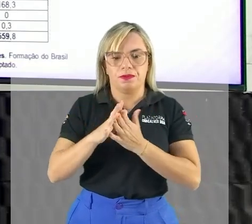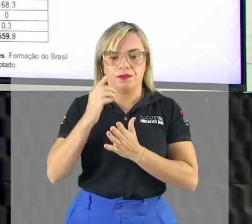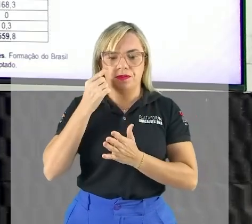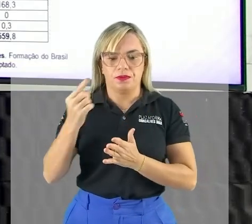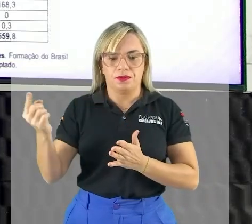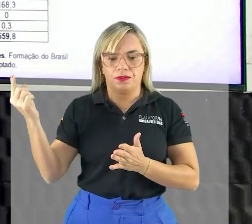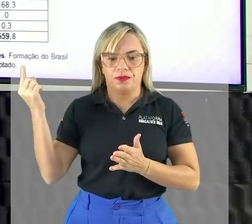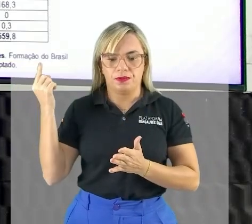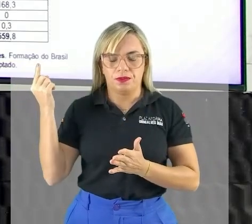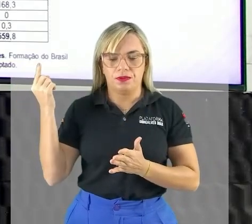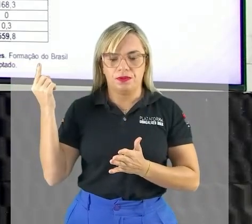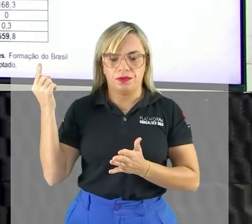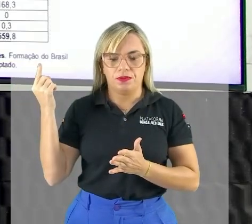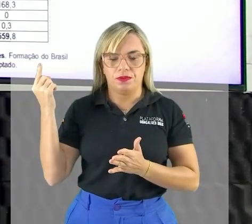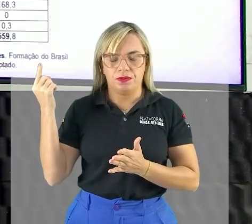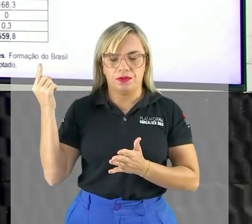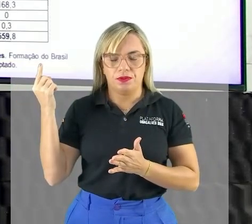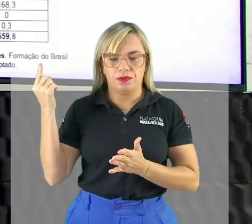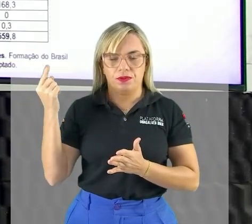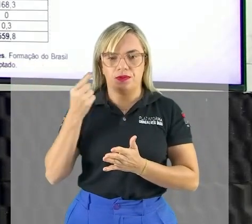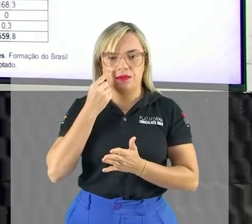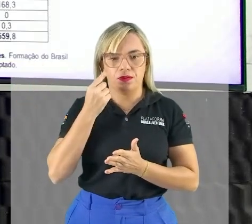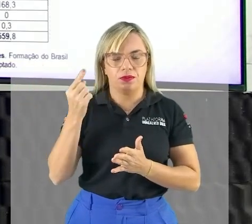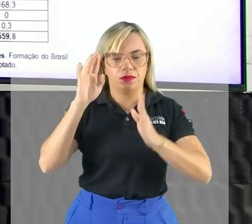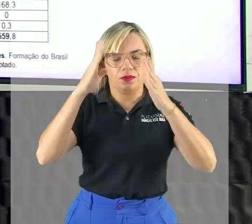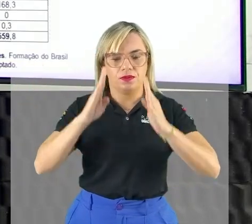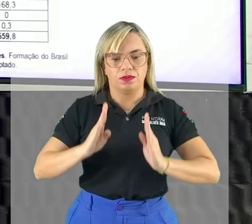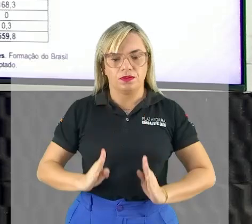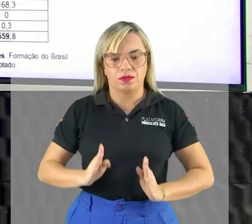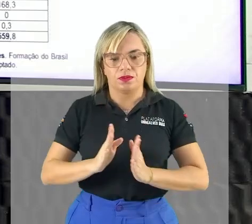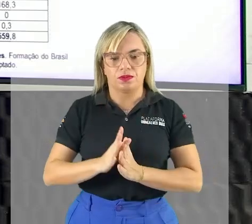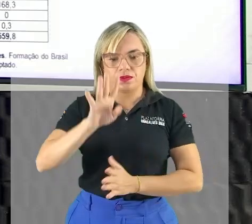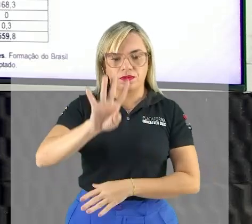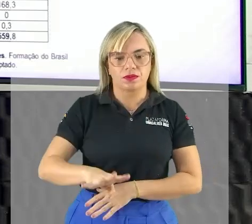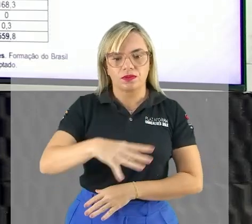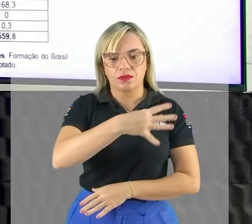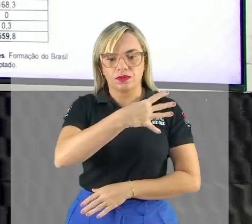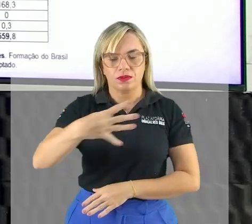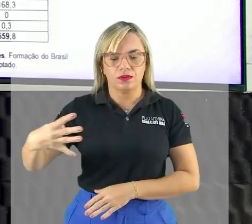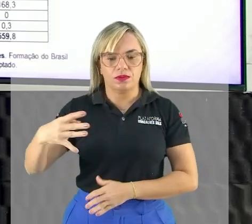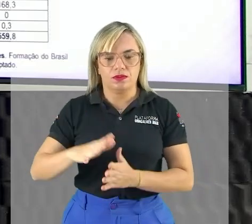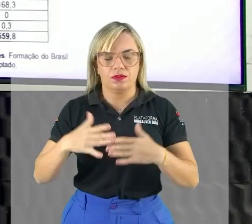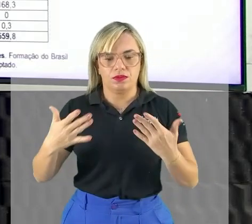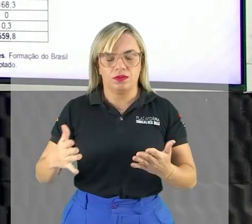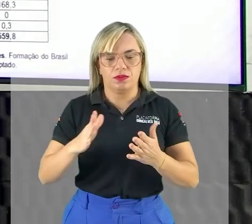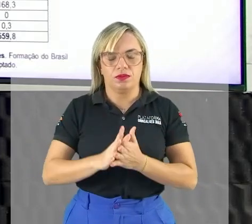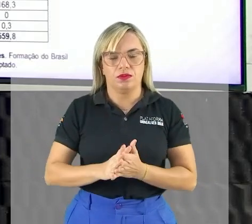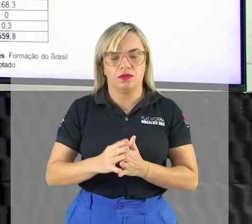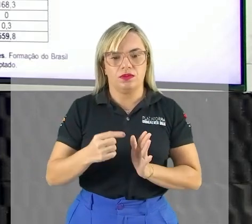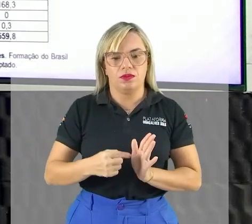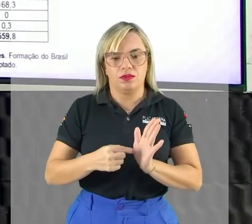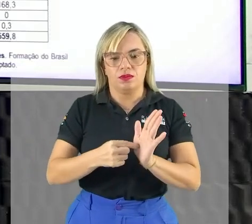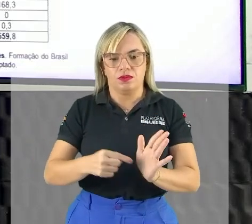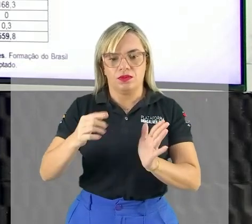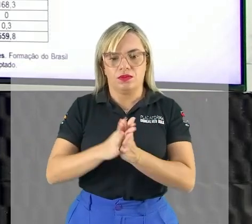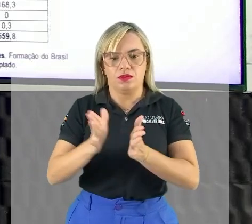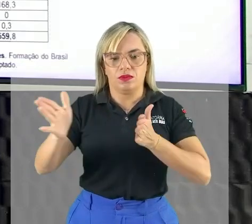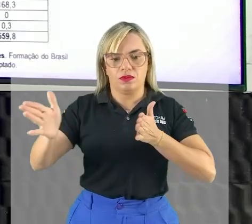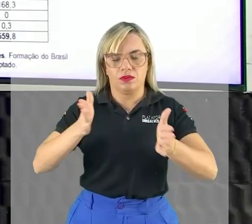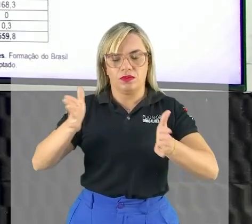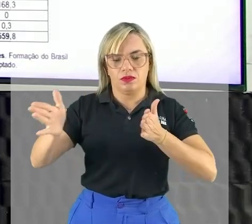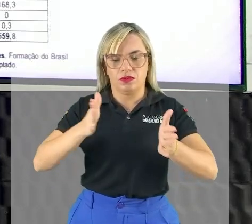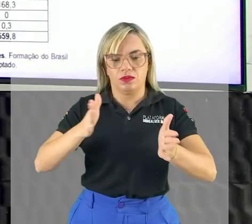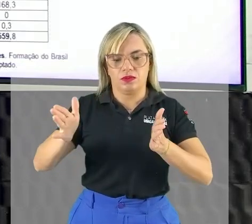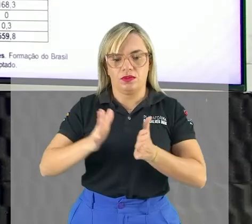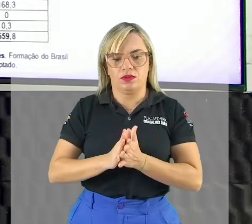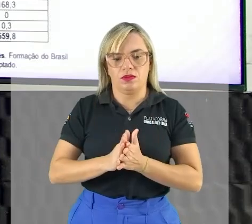de Alé Castro né Luís Felipe de Alé Castro então Observe né o que está aqui eh nessa tabela né o período que vai